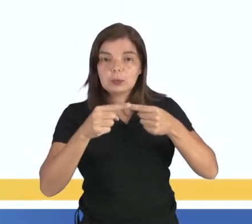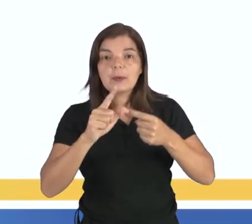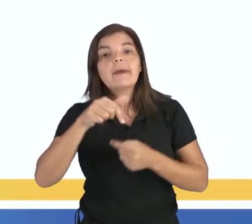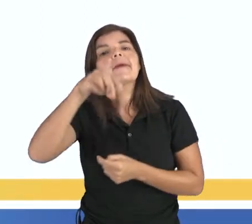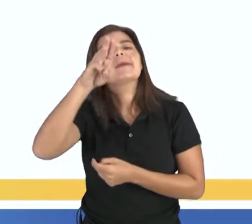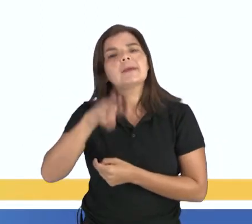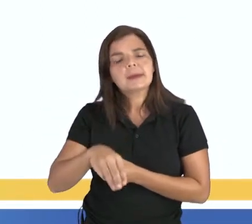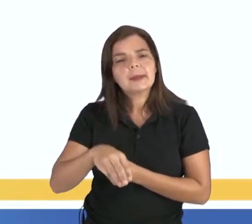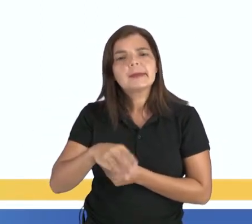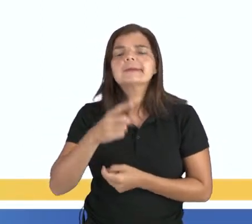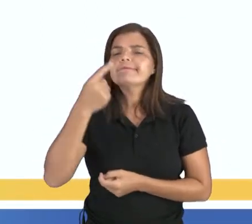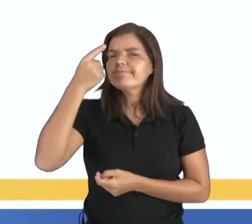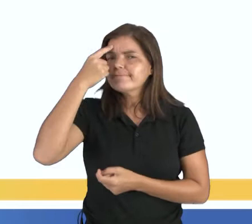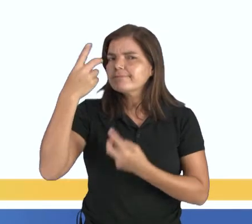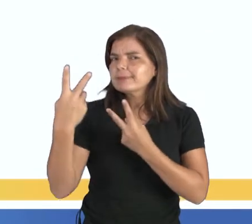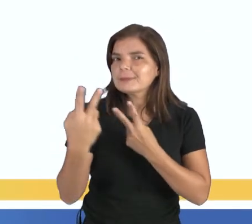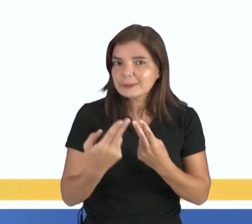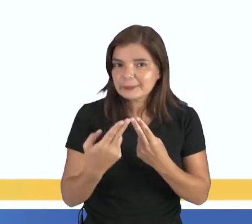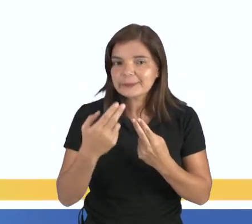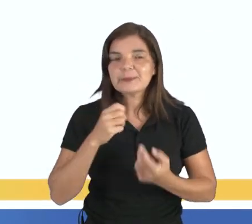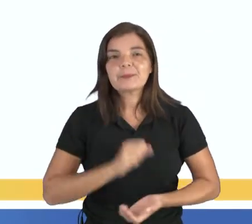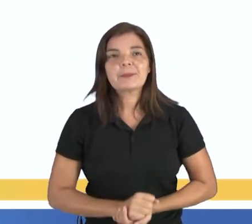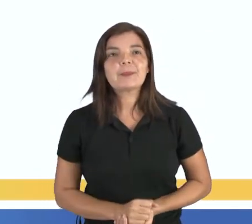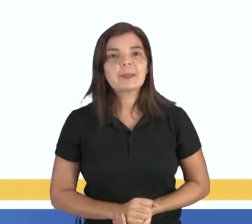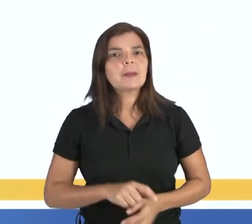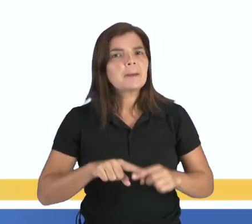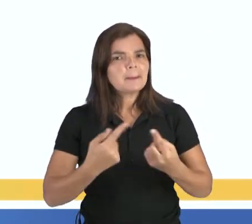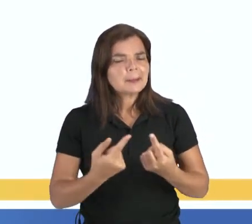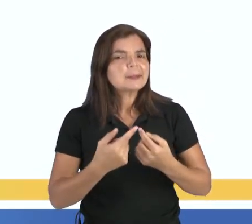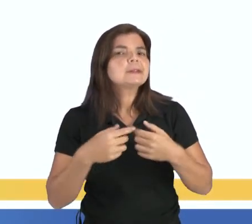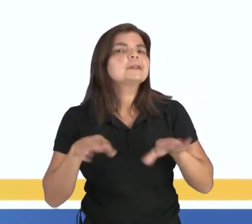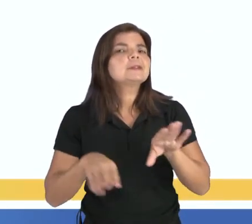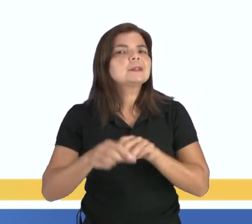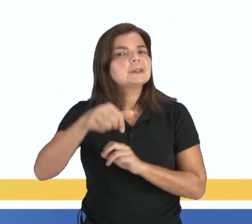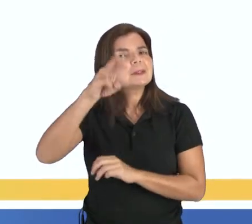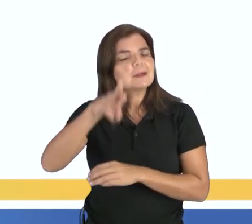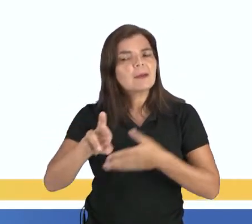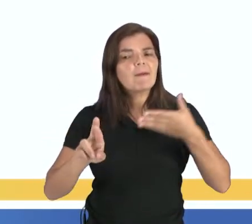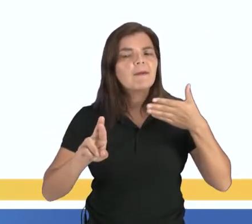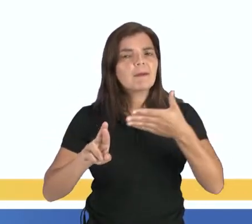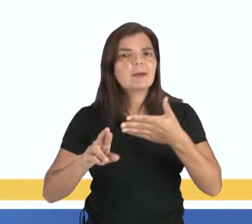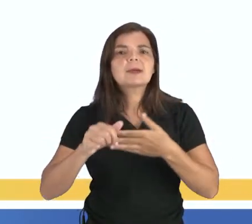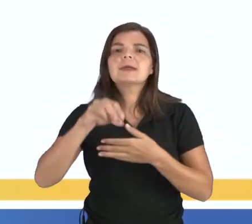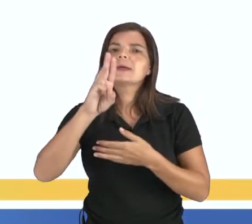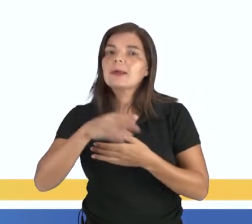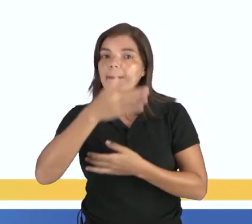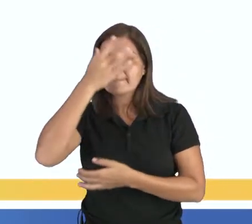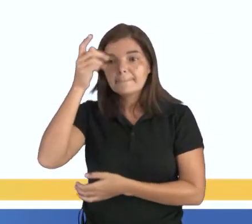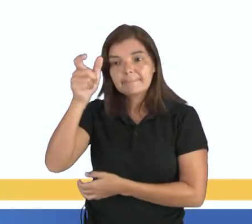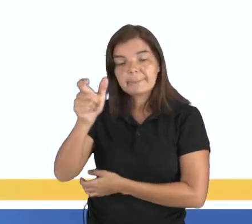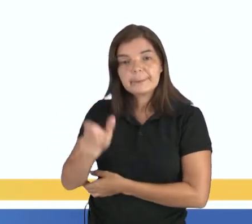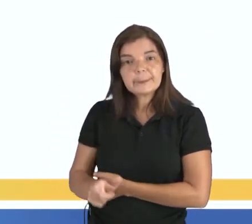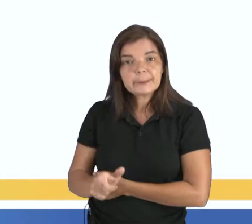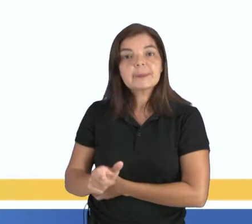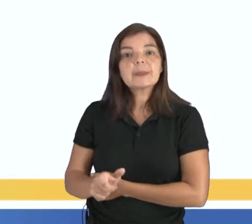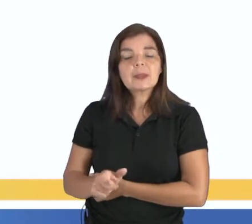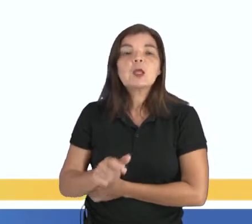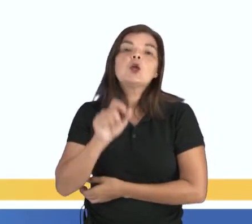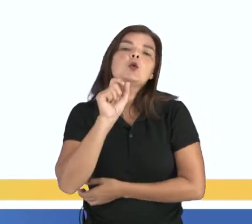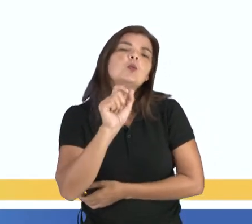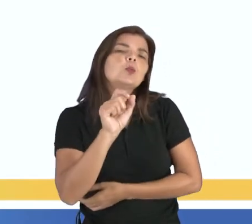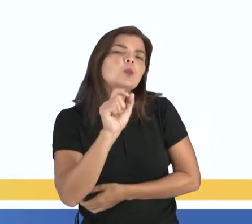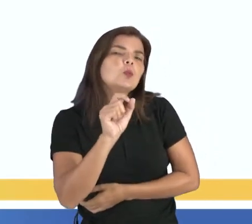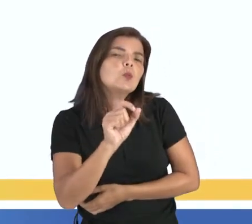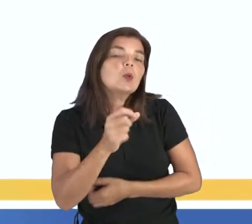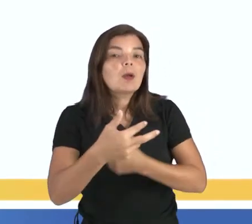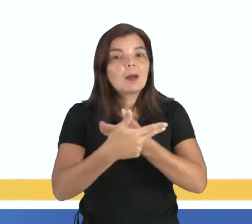quem. Mesmo raciocínio, tá bom? Mas nesse caso, o quem refere-se sempre a pessoas e o que pode ser